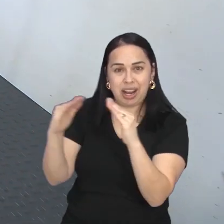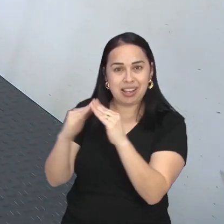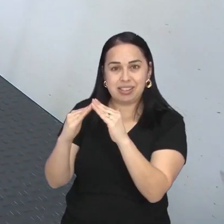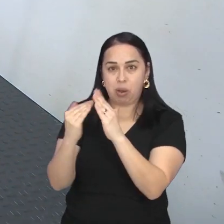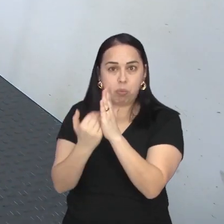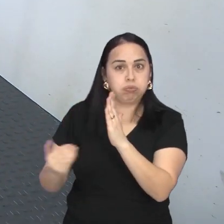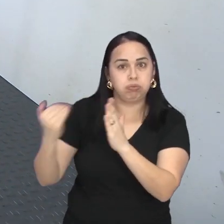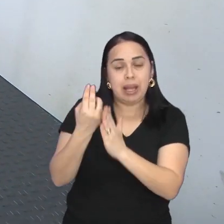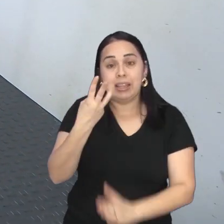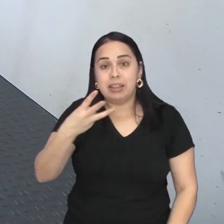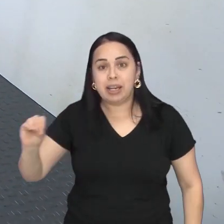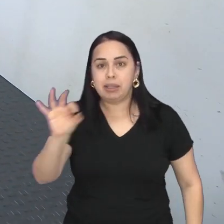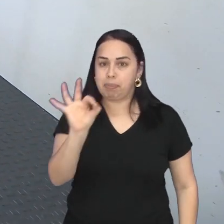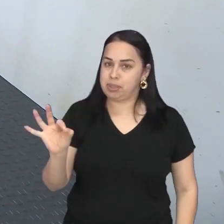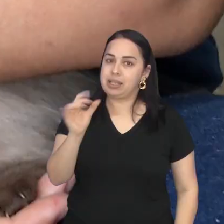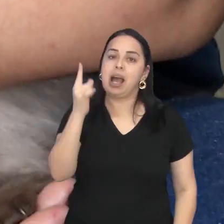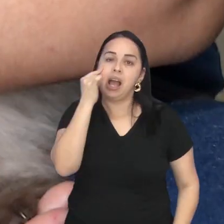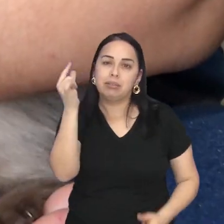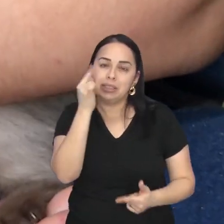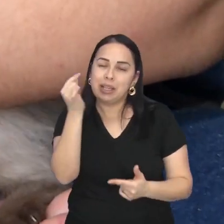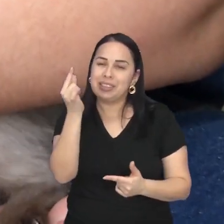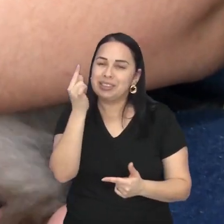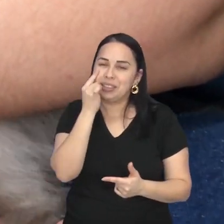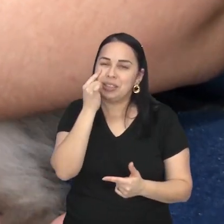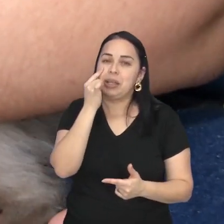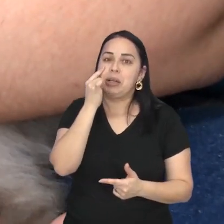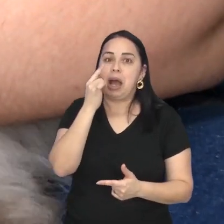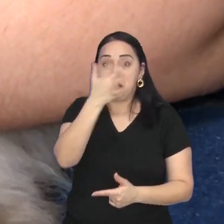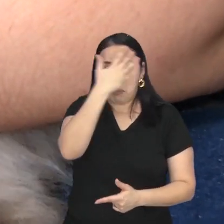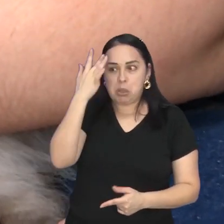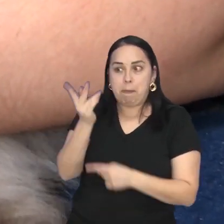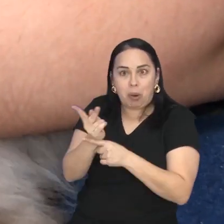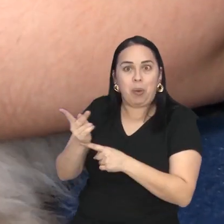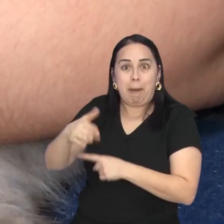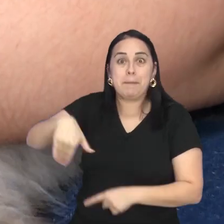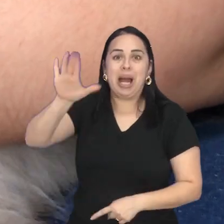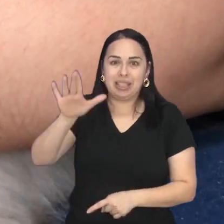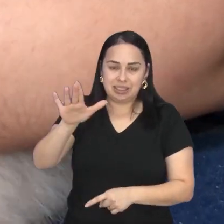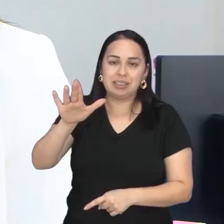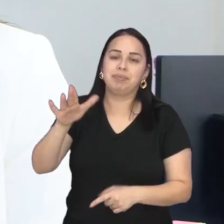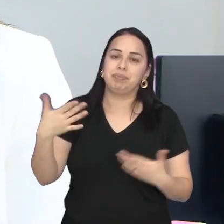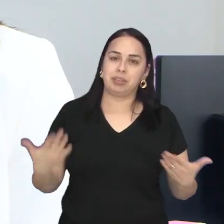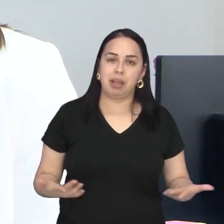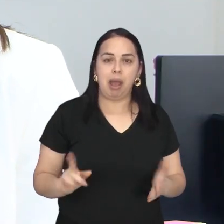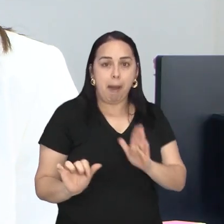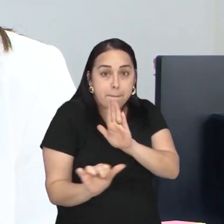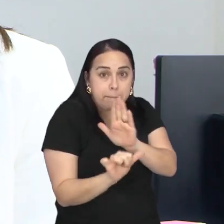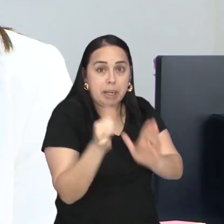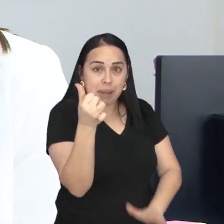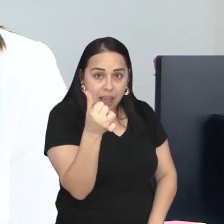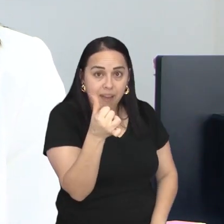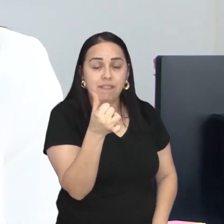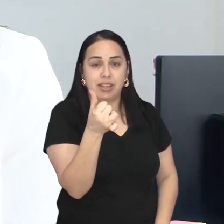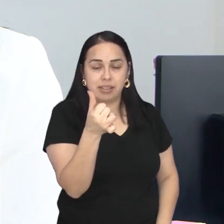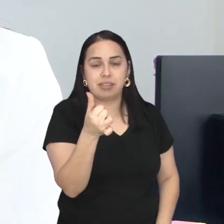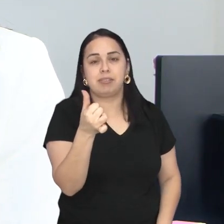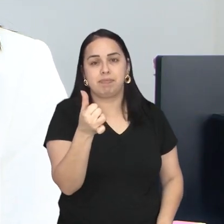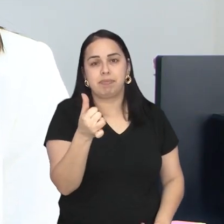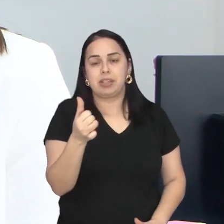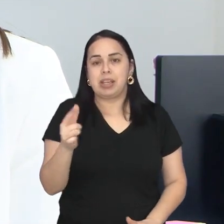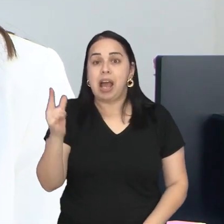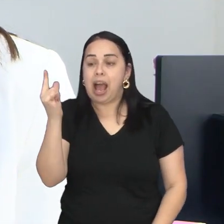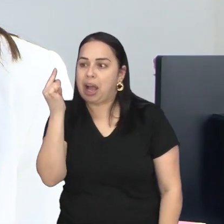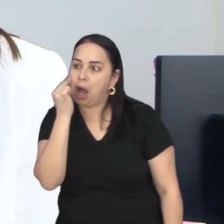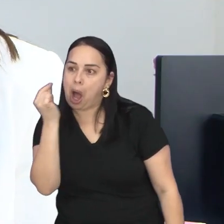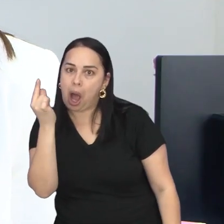brasileiros aumentou 30% sendo os gatos os pets mais procurados pela primeira vez né a gente teve um